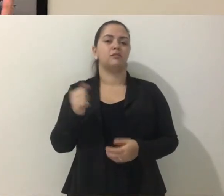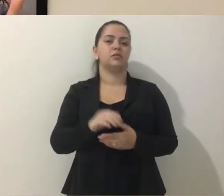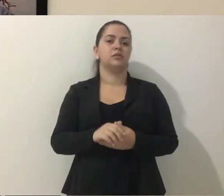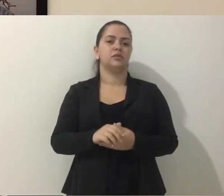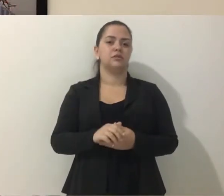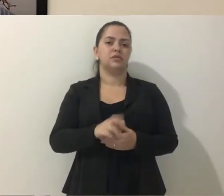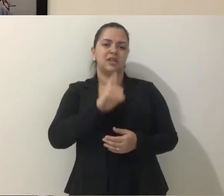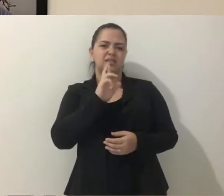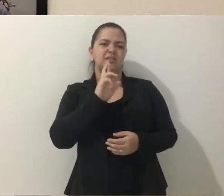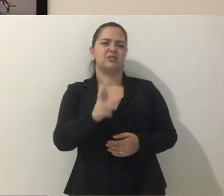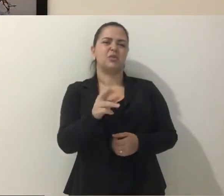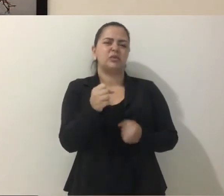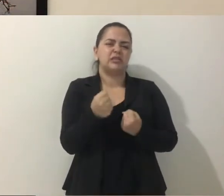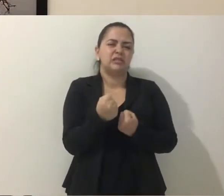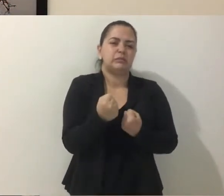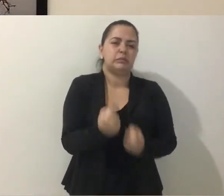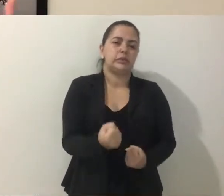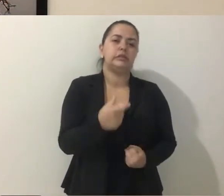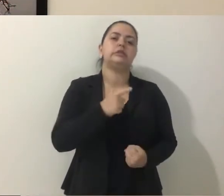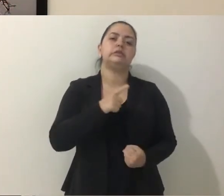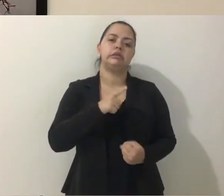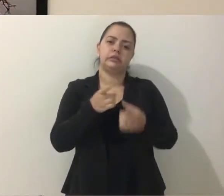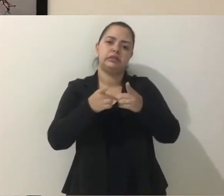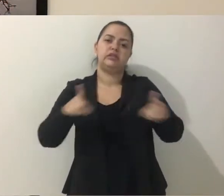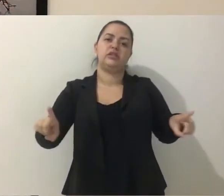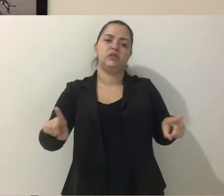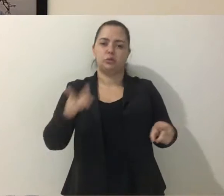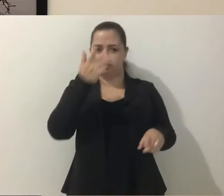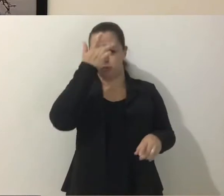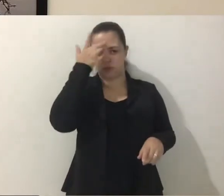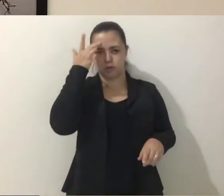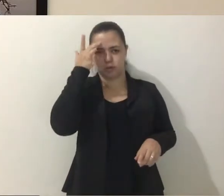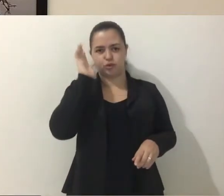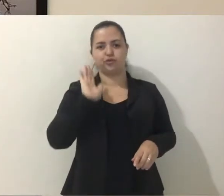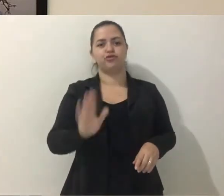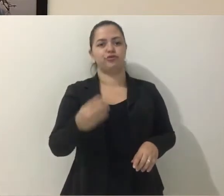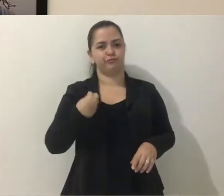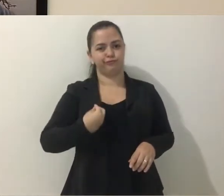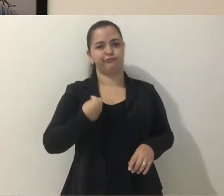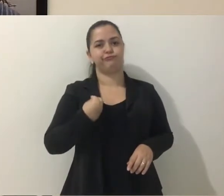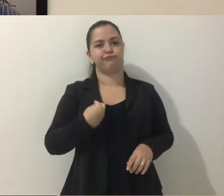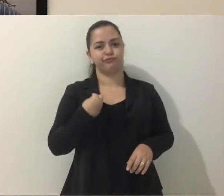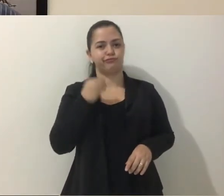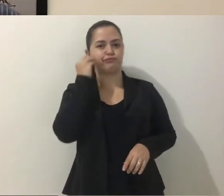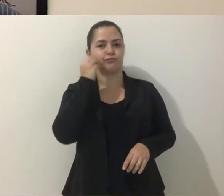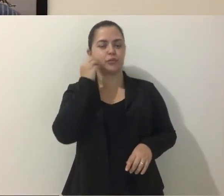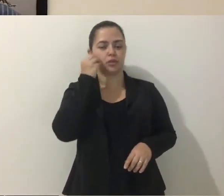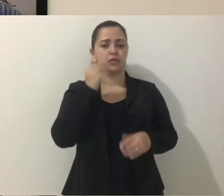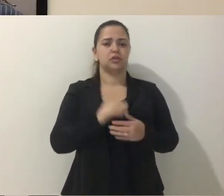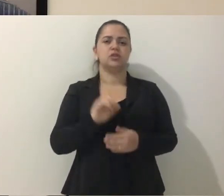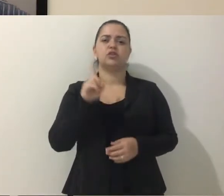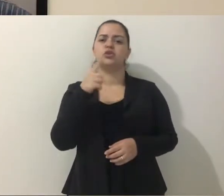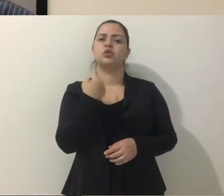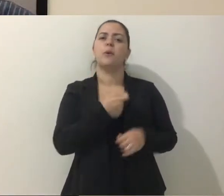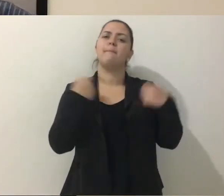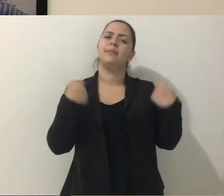sabe o peso que isso traz quem já passou por tal coisa. Então, o que nós precisamos fazer?